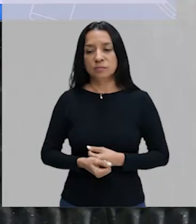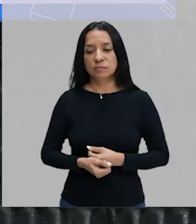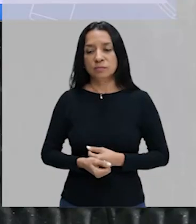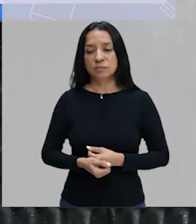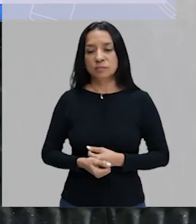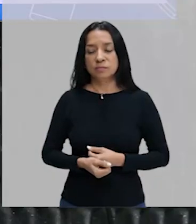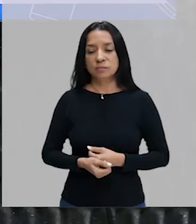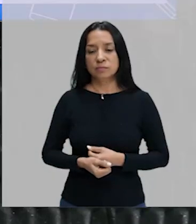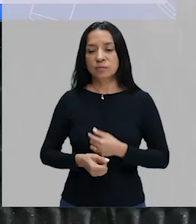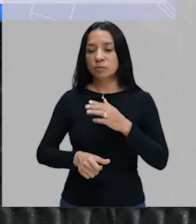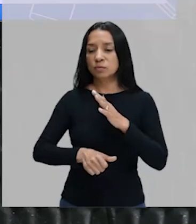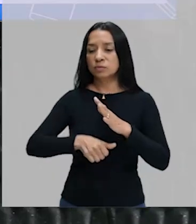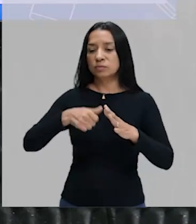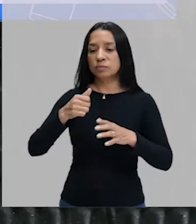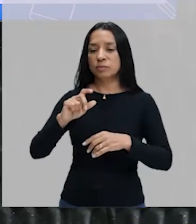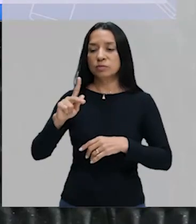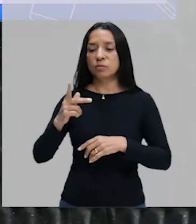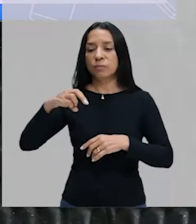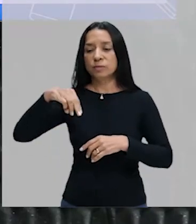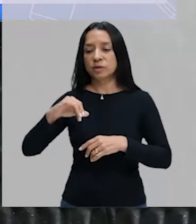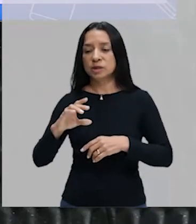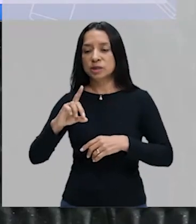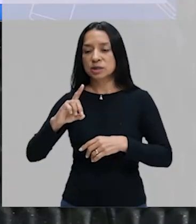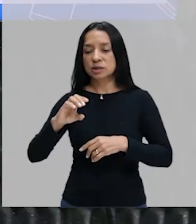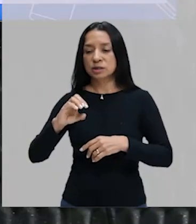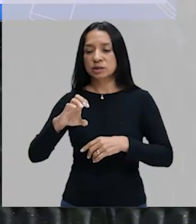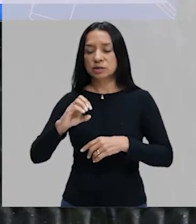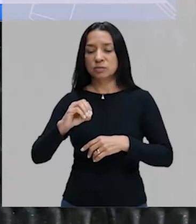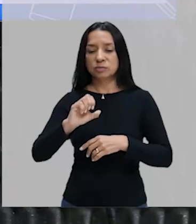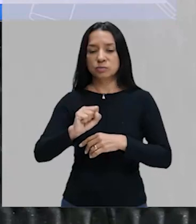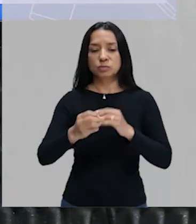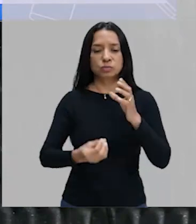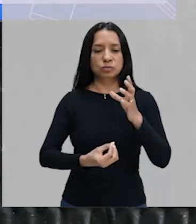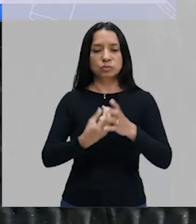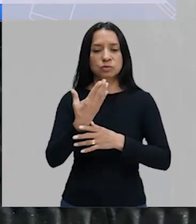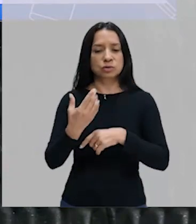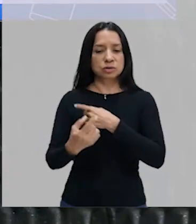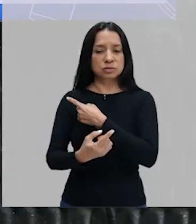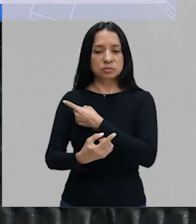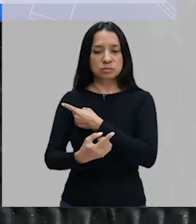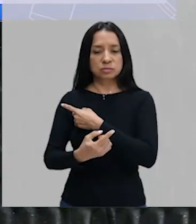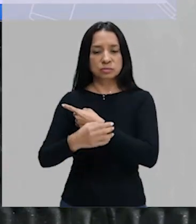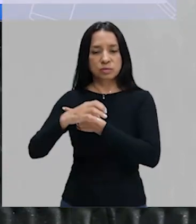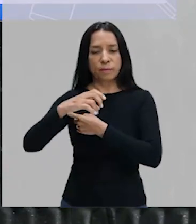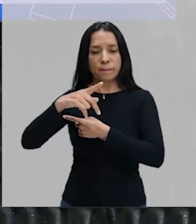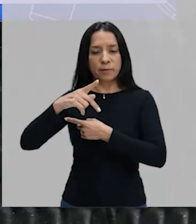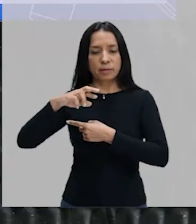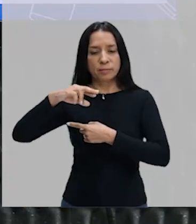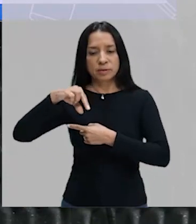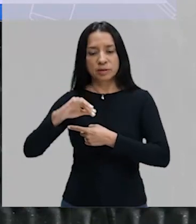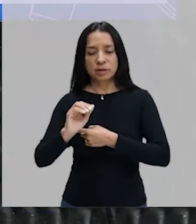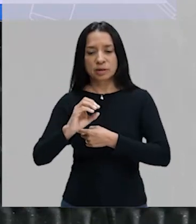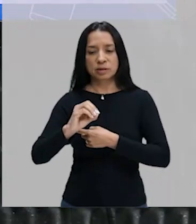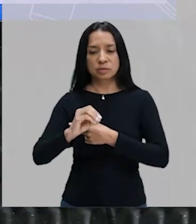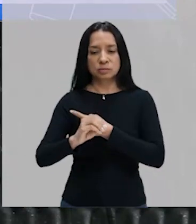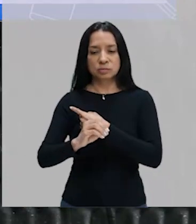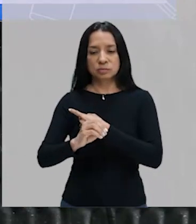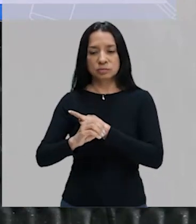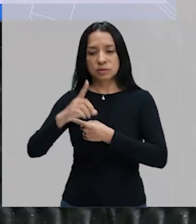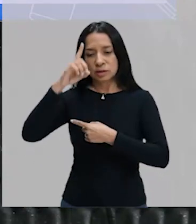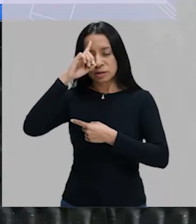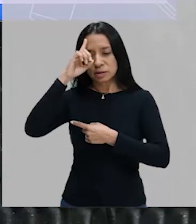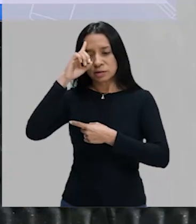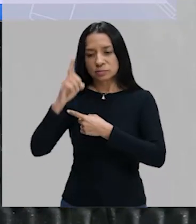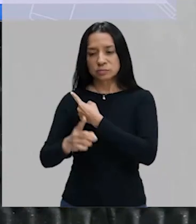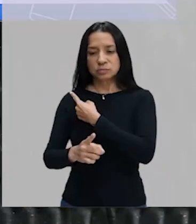está dizendo que os primeiros hominídeos surgiram no Permiano. Na verdade, eles datam da época do Plioceno,